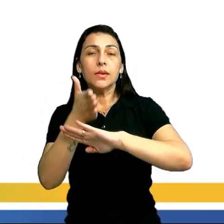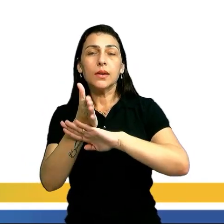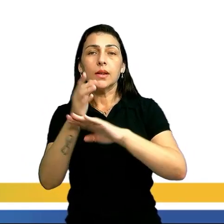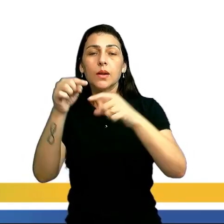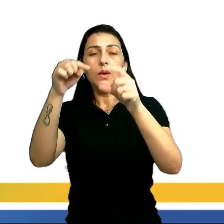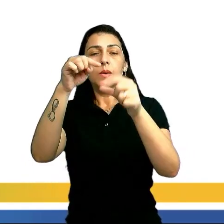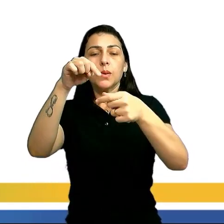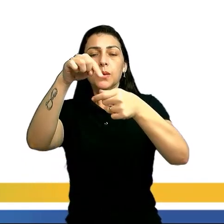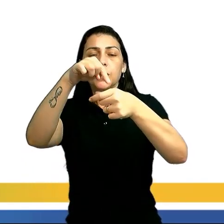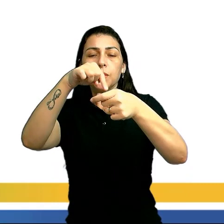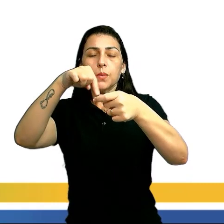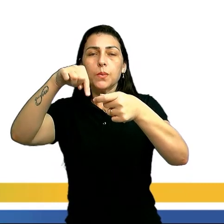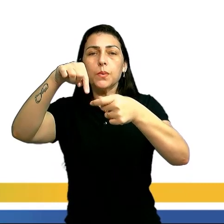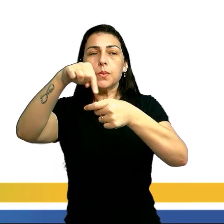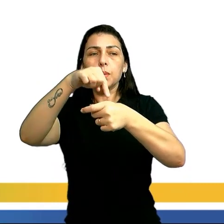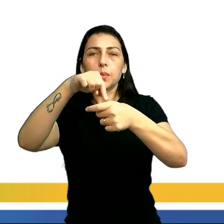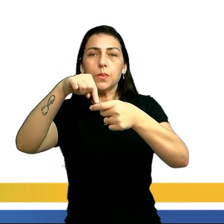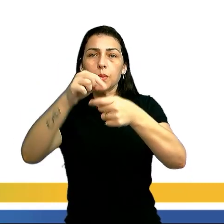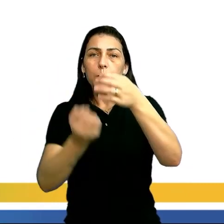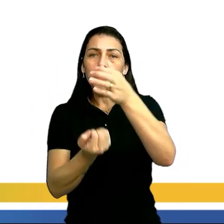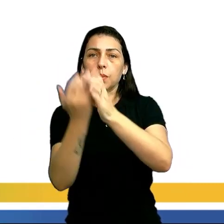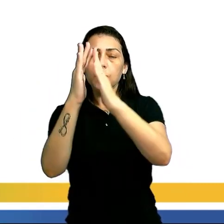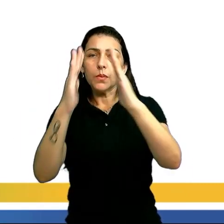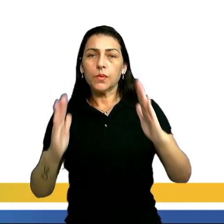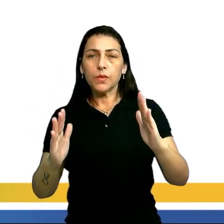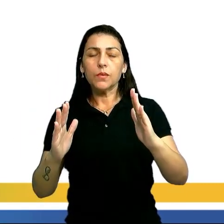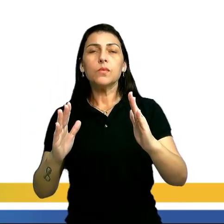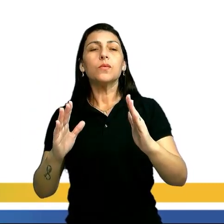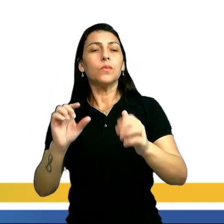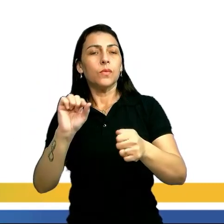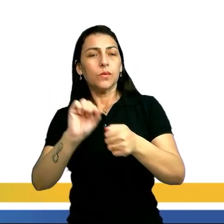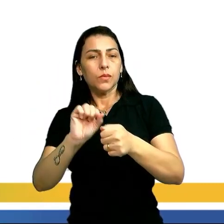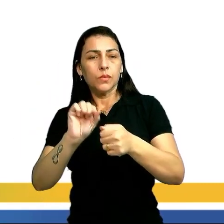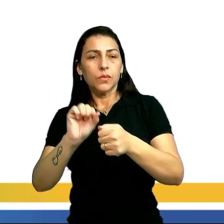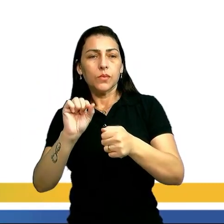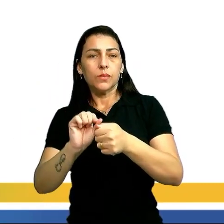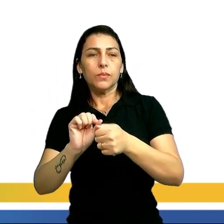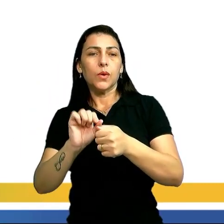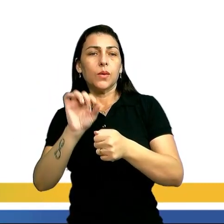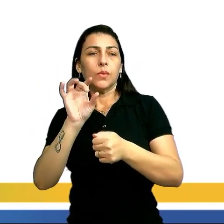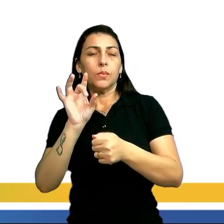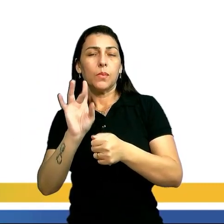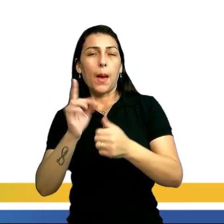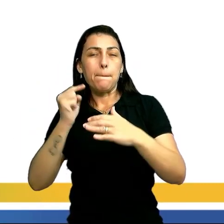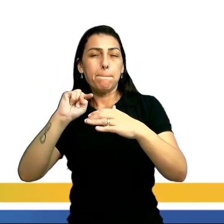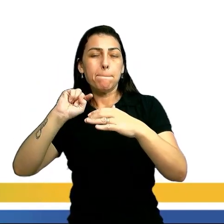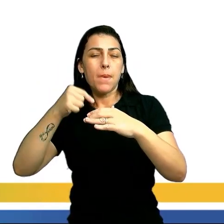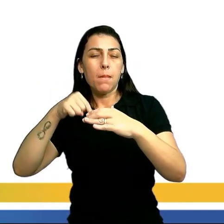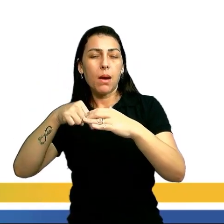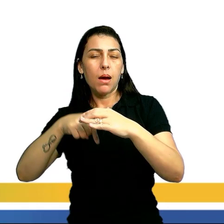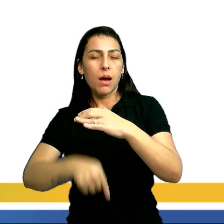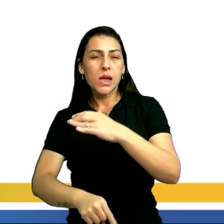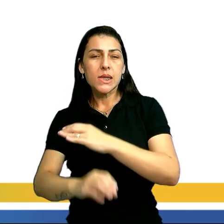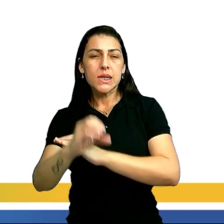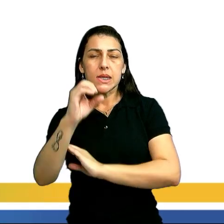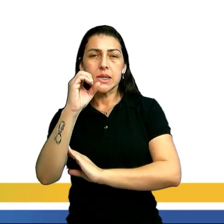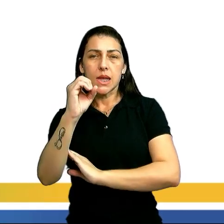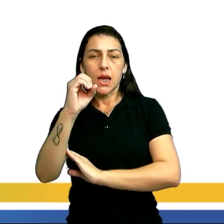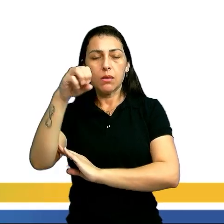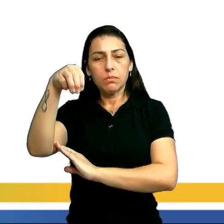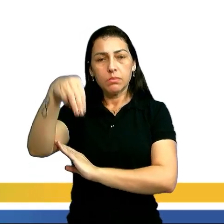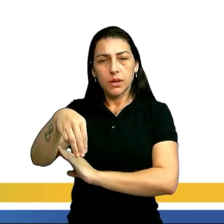de entrada para a boca do vulcão foi considerada a profundidade